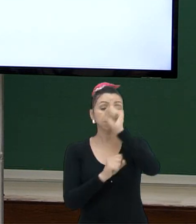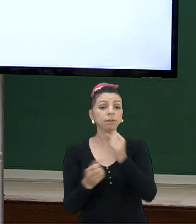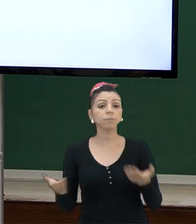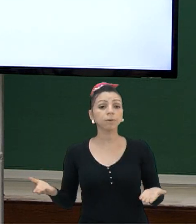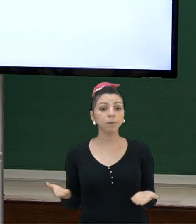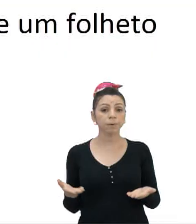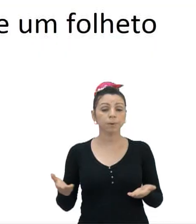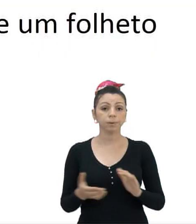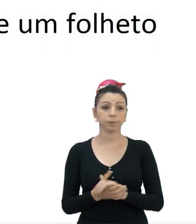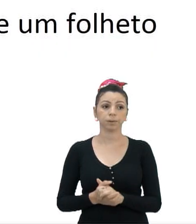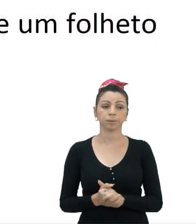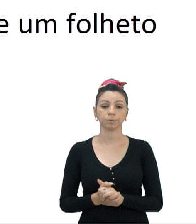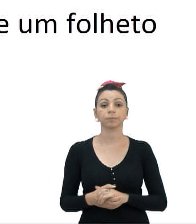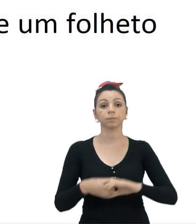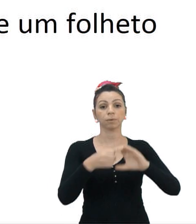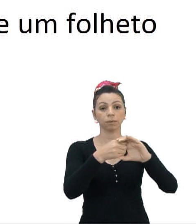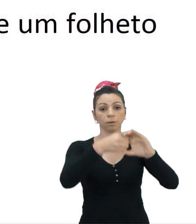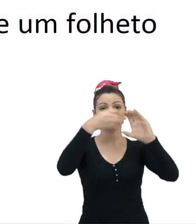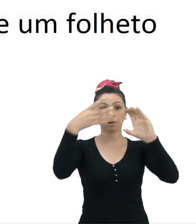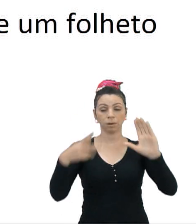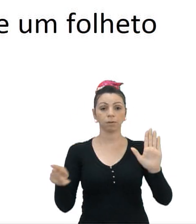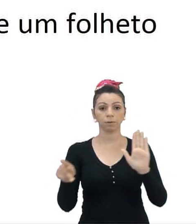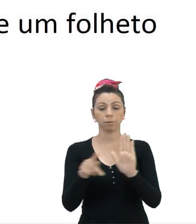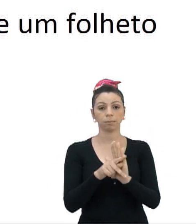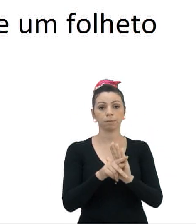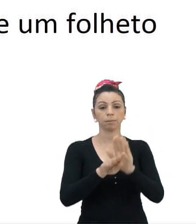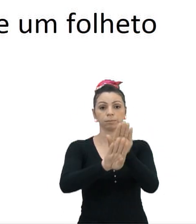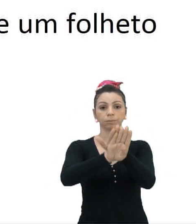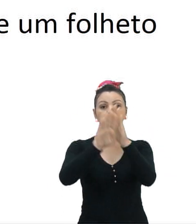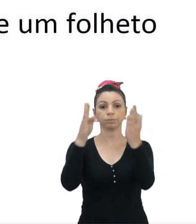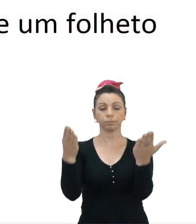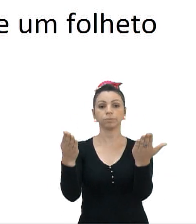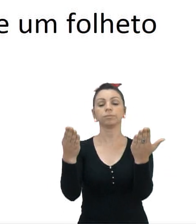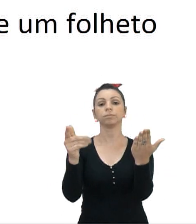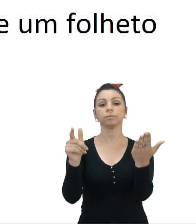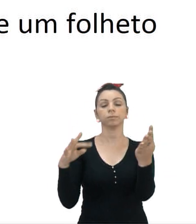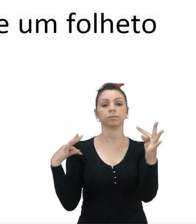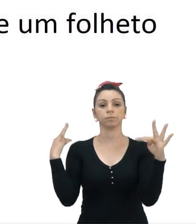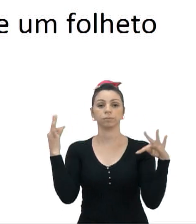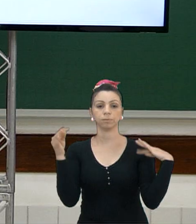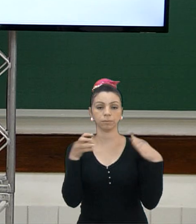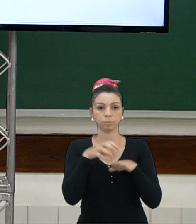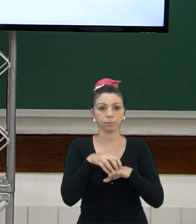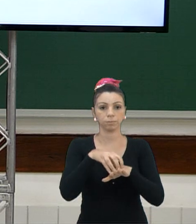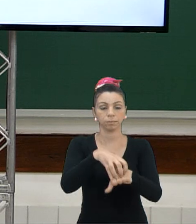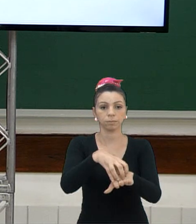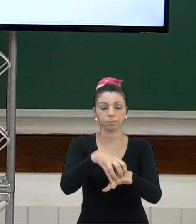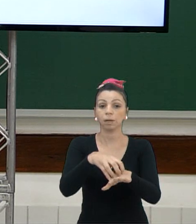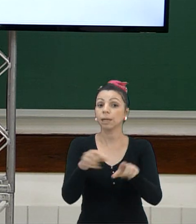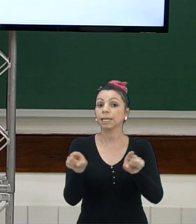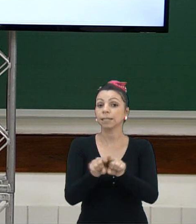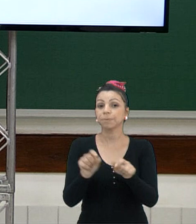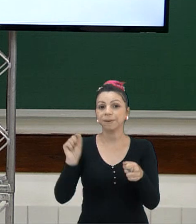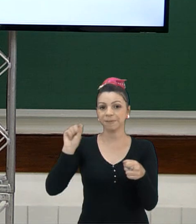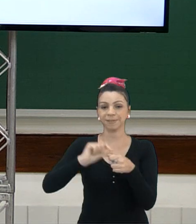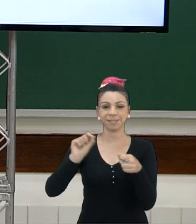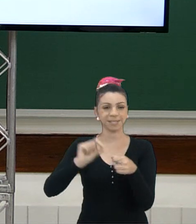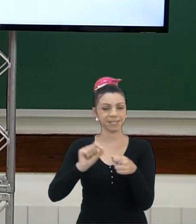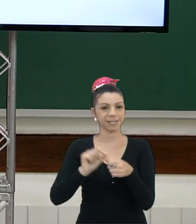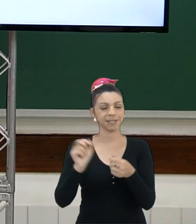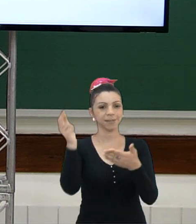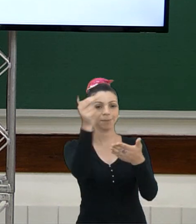hoje. Revimos as características do folheto turístico e fizemos o quê? Colocamos em prática aquilo que